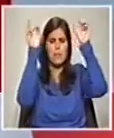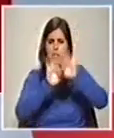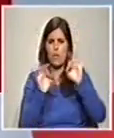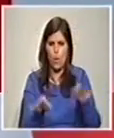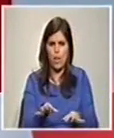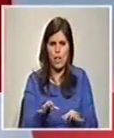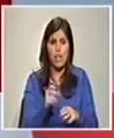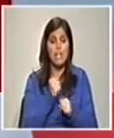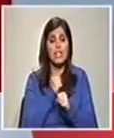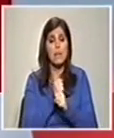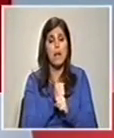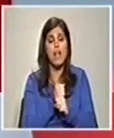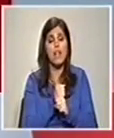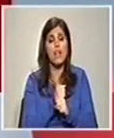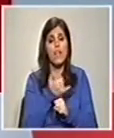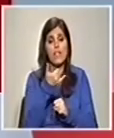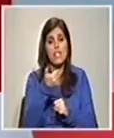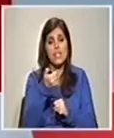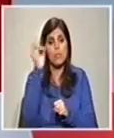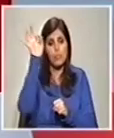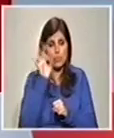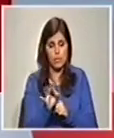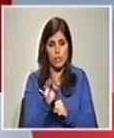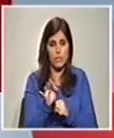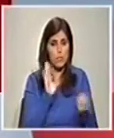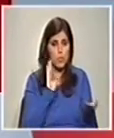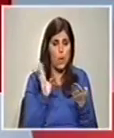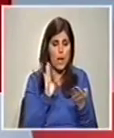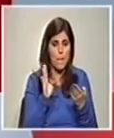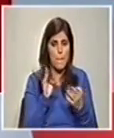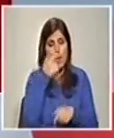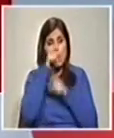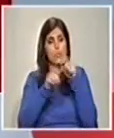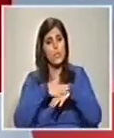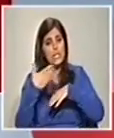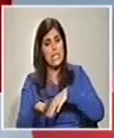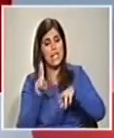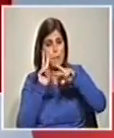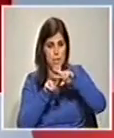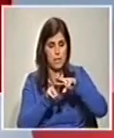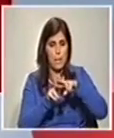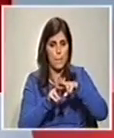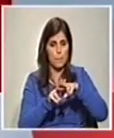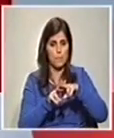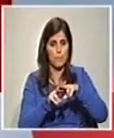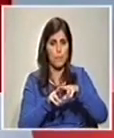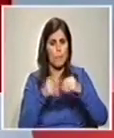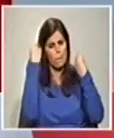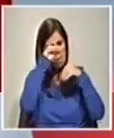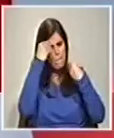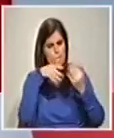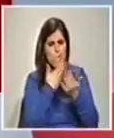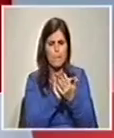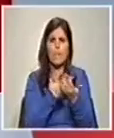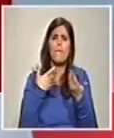os reclusos. Só que integra 25% do seu pessoal, são pessoas que saem da prisão e que lhes qualificam, que os integram, que lhes dão boas